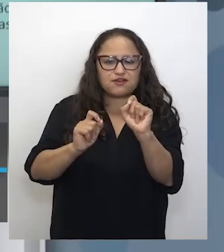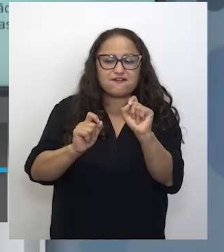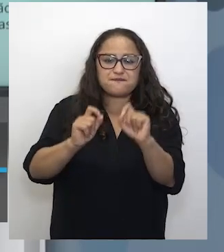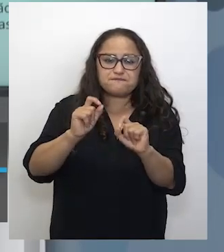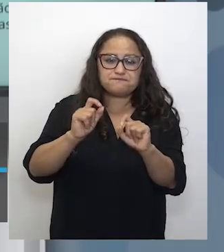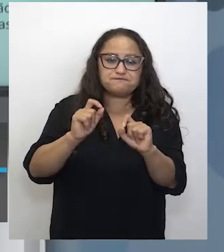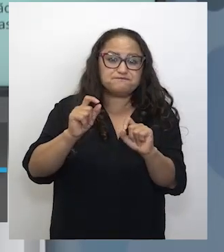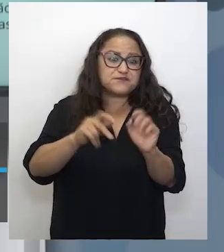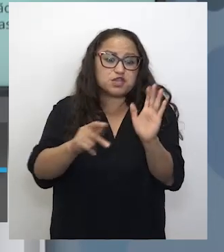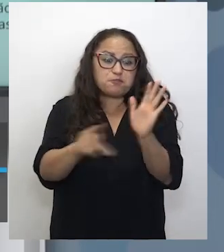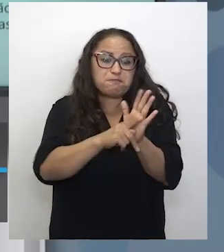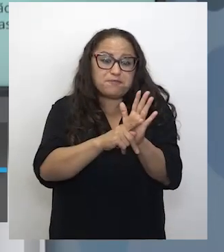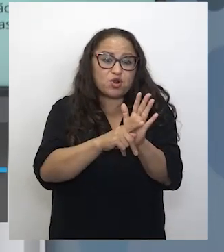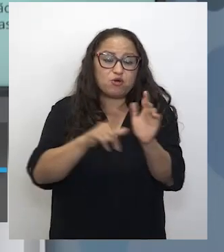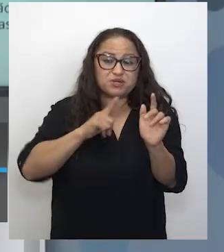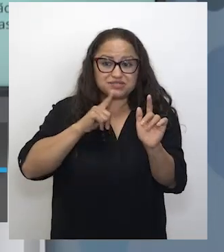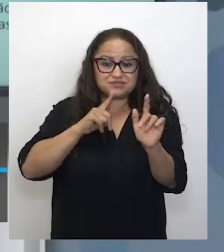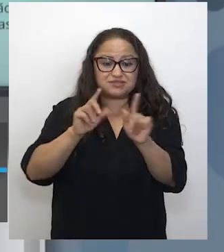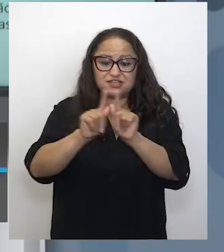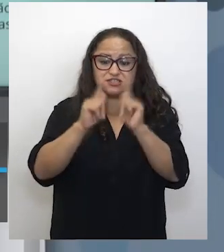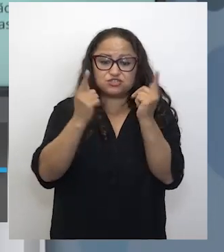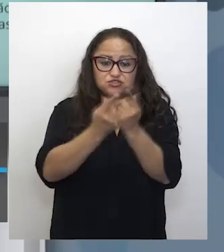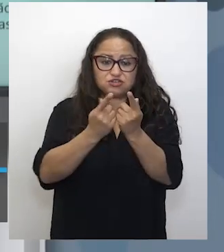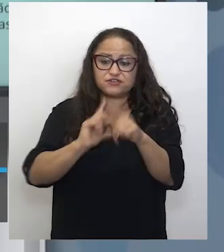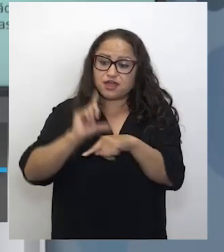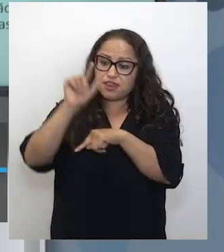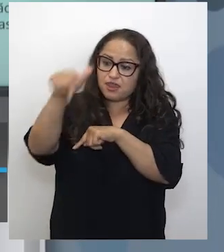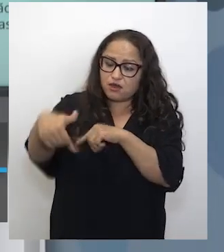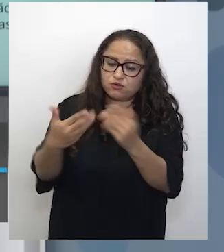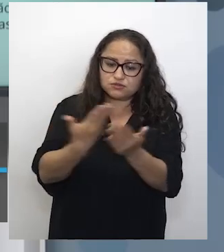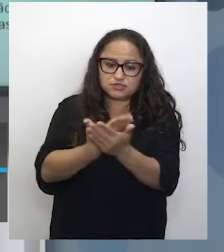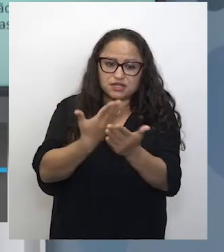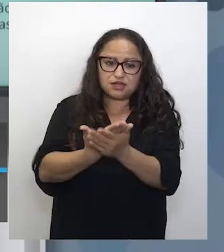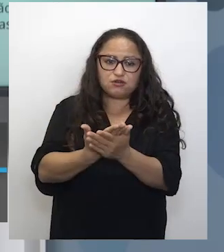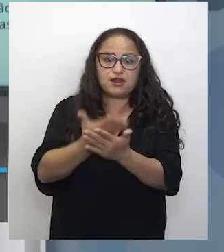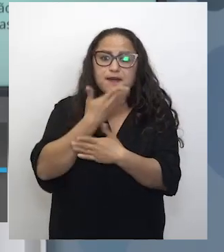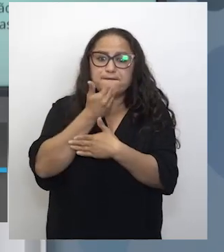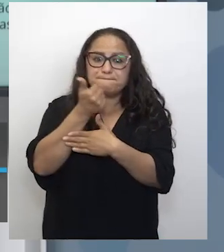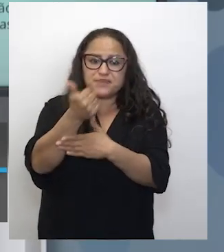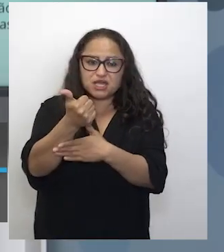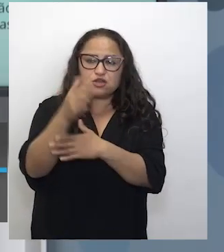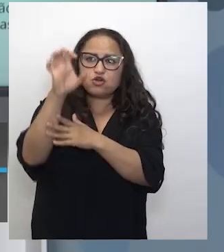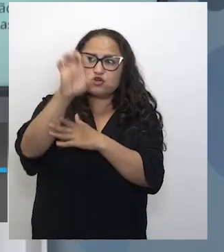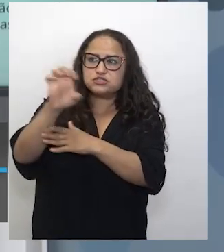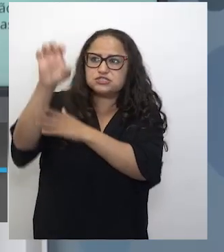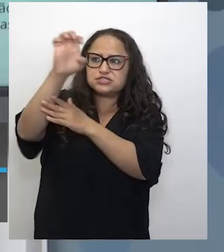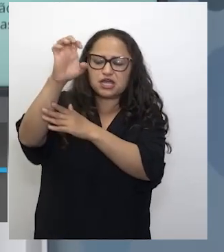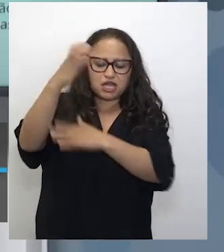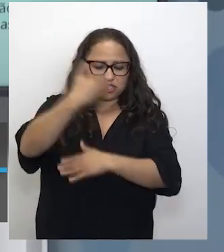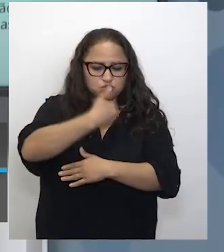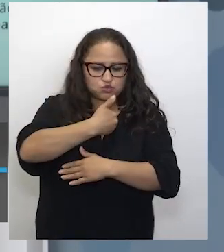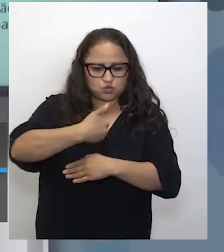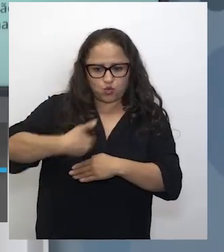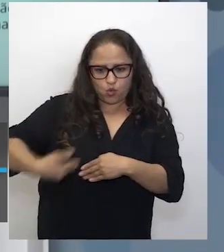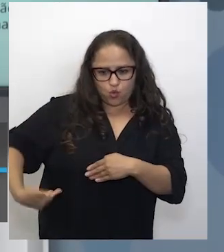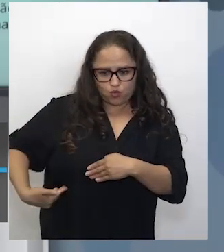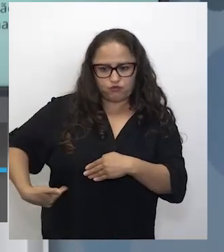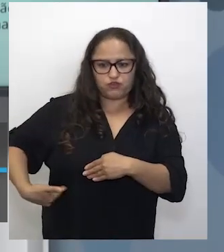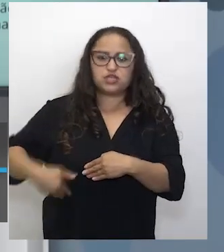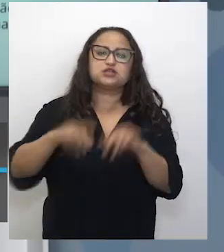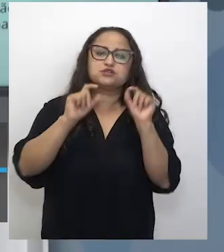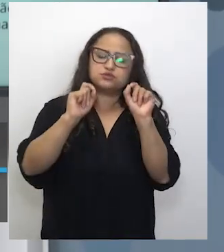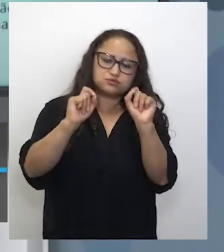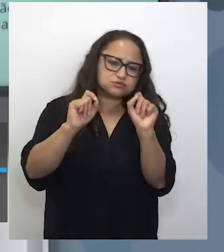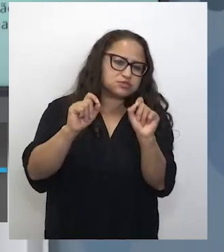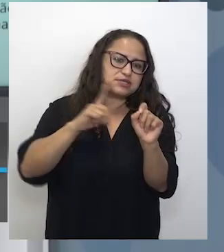física, mais geografia, para na próxima aula a gente trabalhar melhor a questão de Estado, governo, né? Entre essas coisas assim.